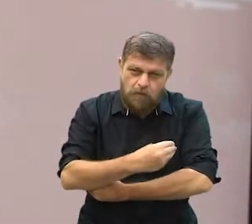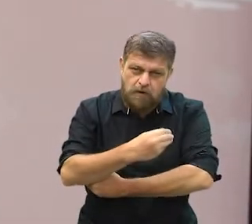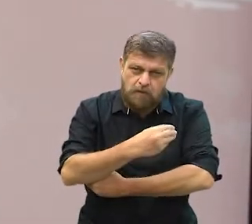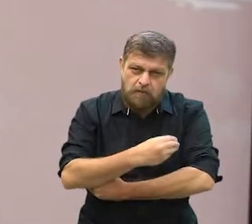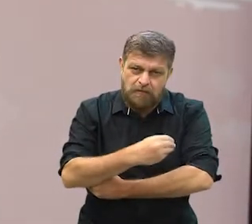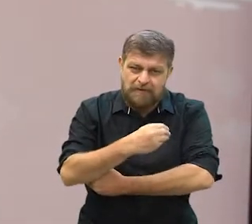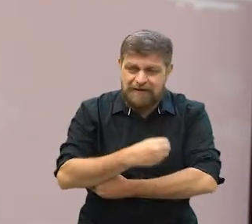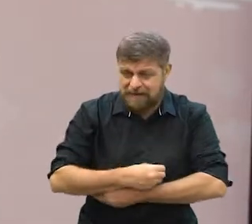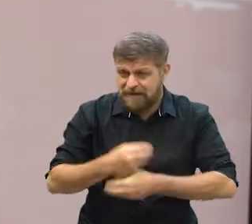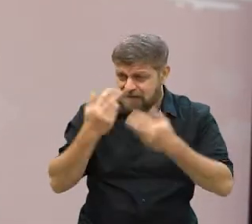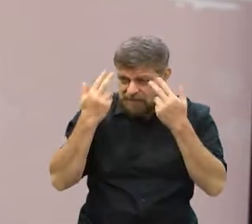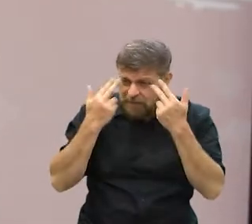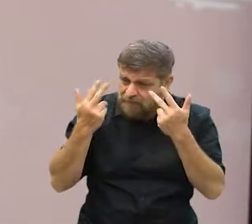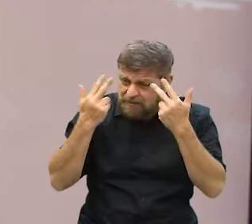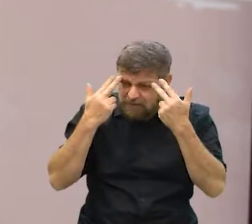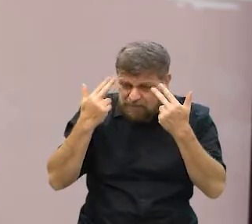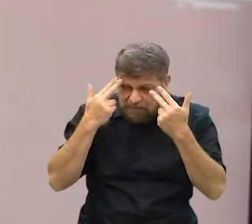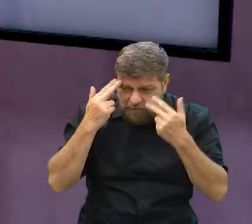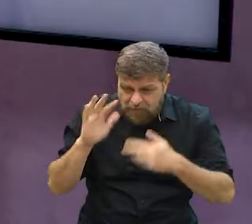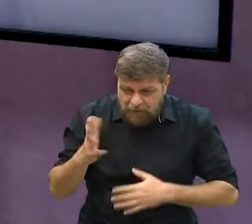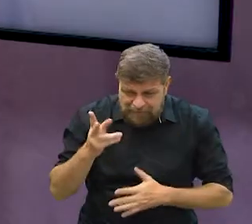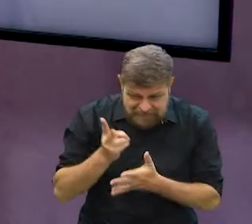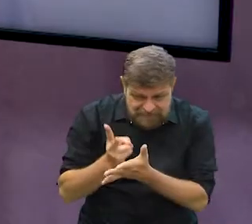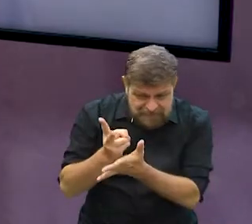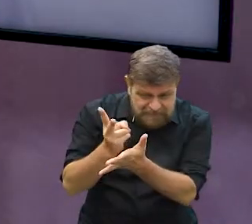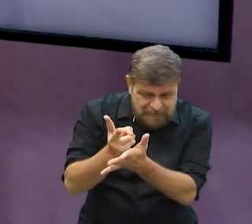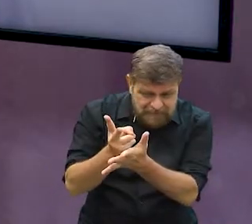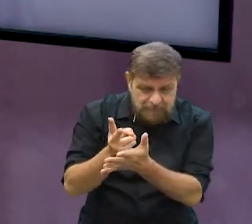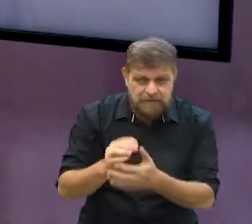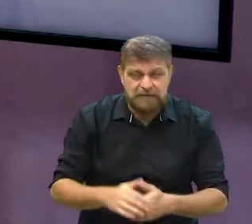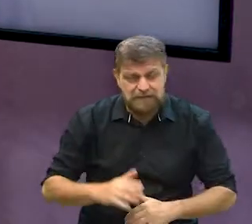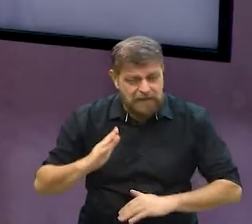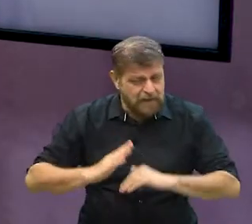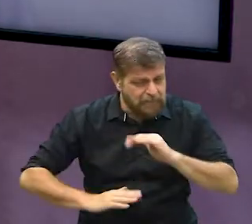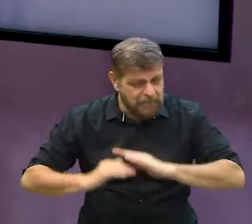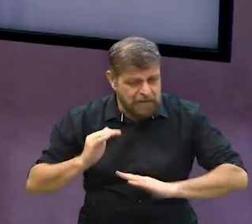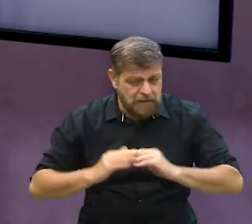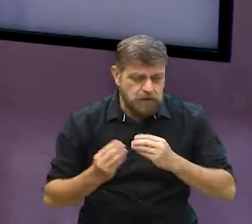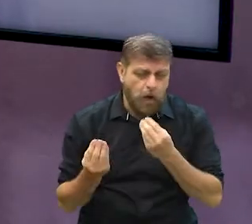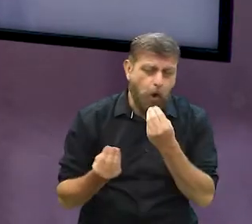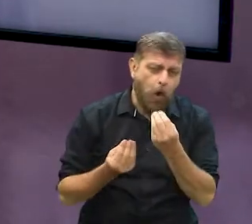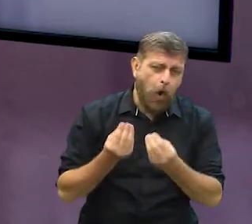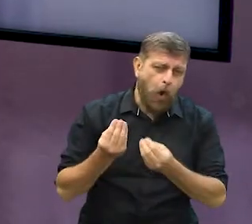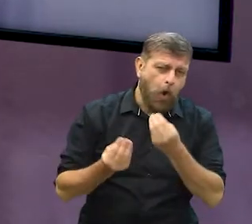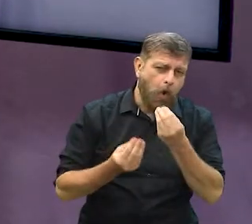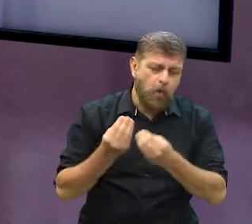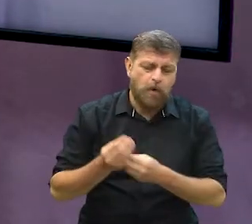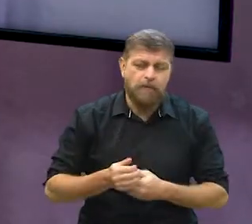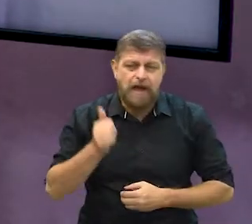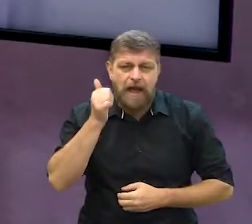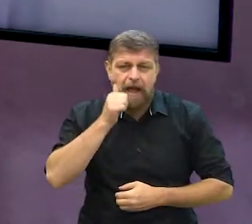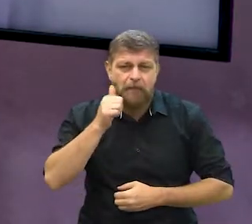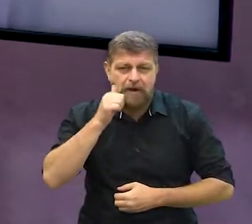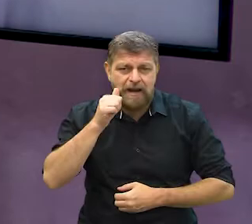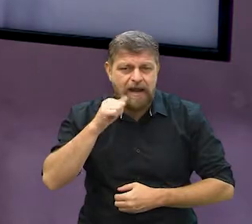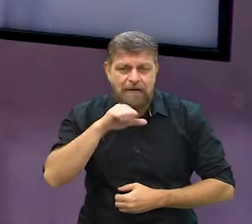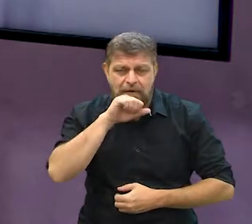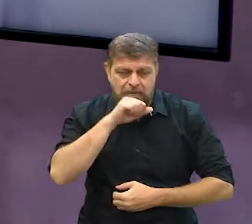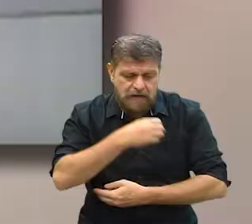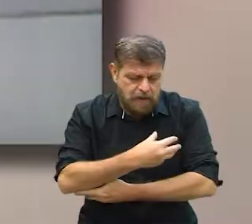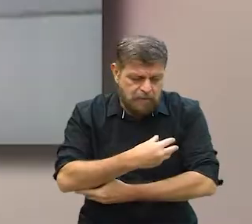para ser um processo natural, né? Mas nem sempre é assim que a gente vê na prática. Como que é essa questão da